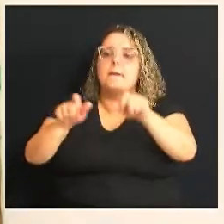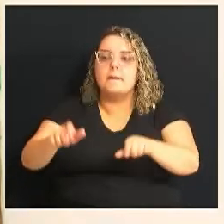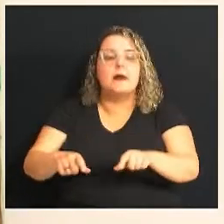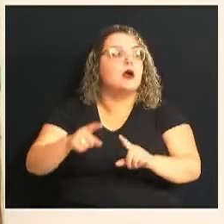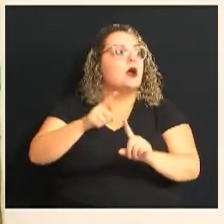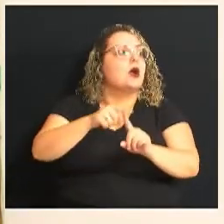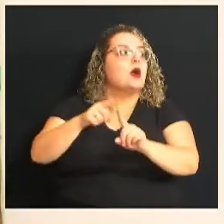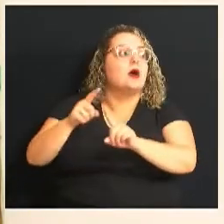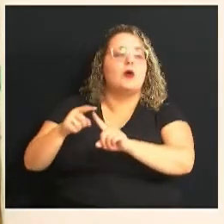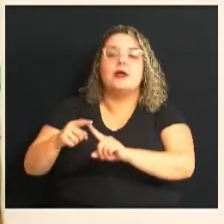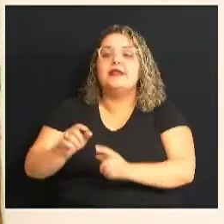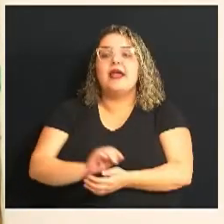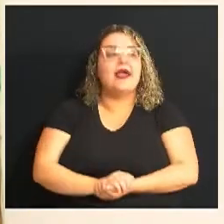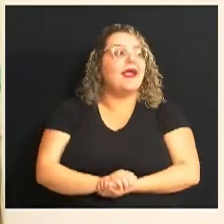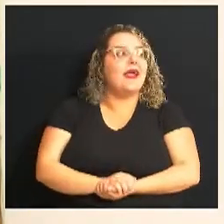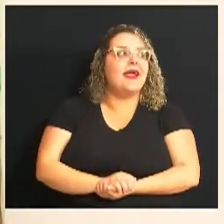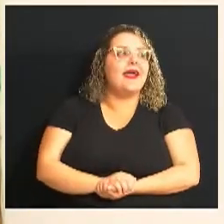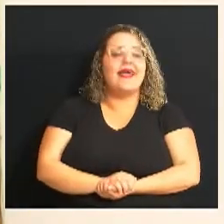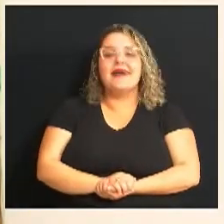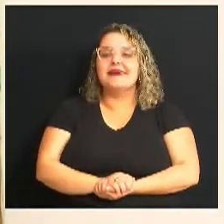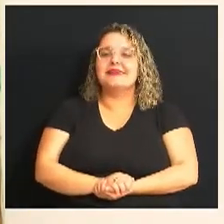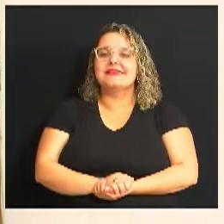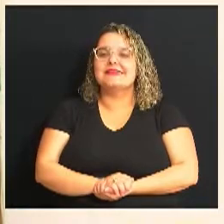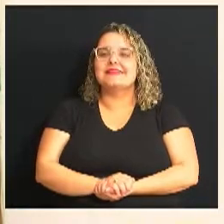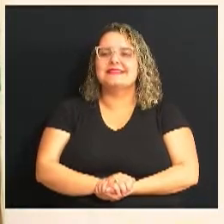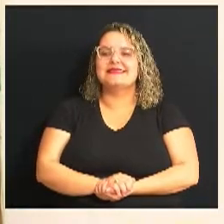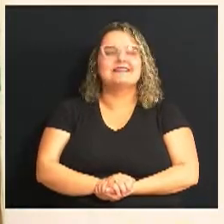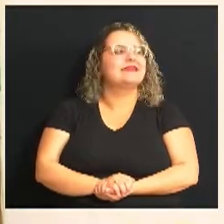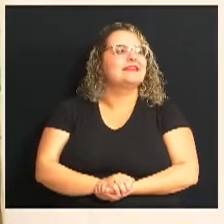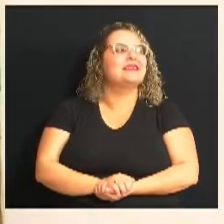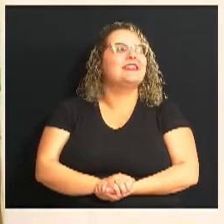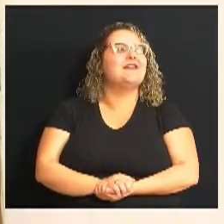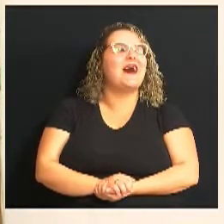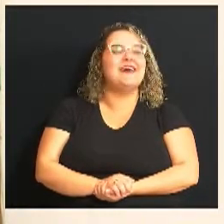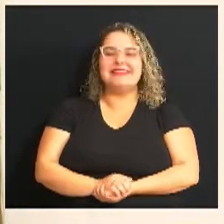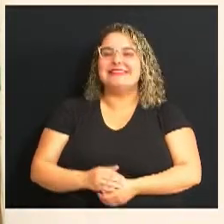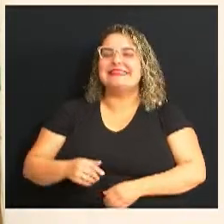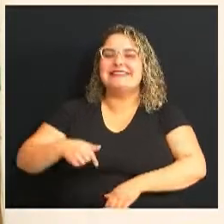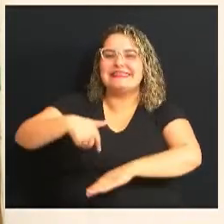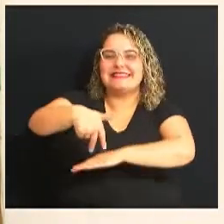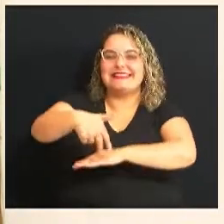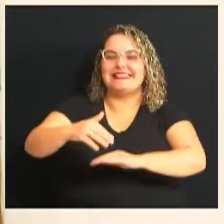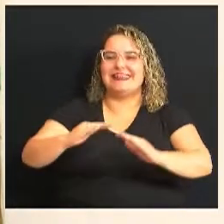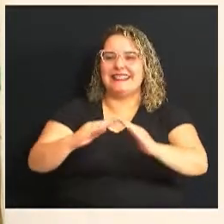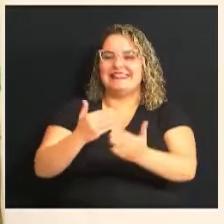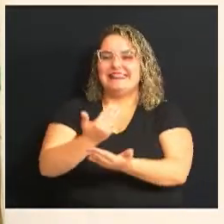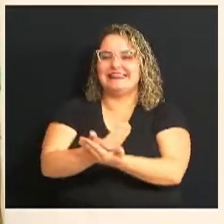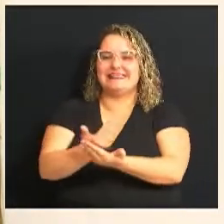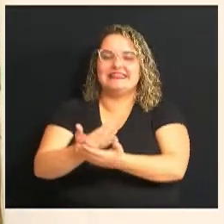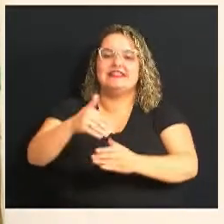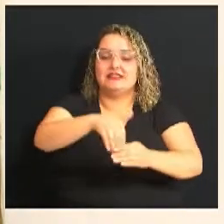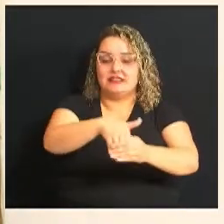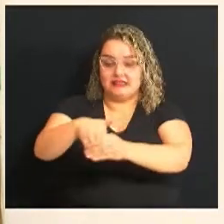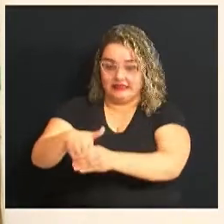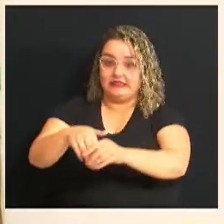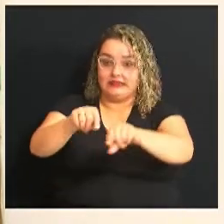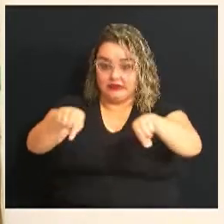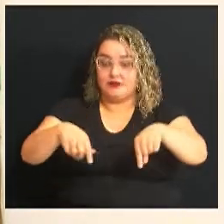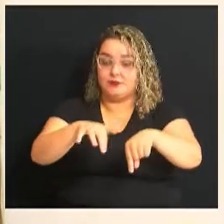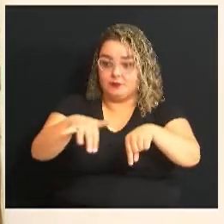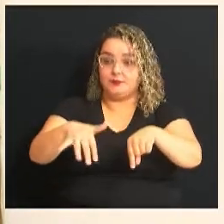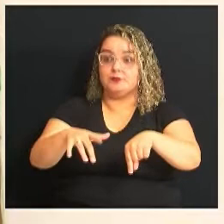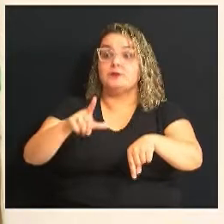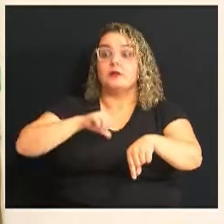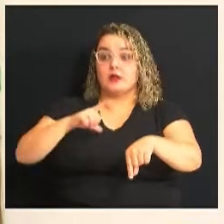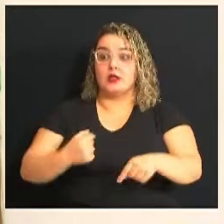de deficiência visual, como daltonismo, por exemplo. E para as eleições deste ano também, todas as urnas eletrônicas vão contar com